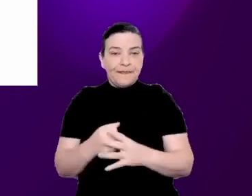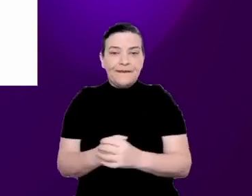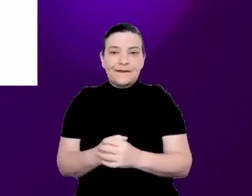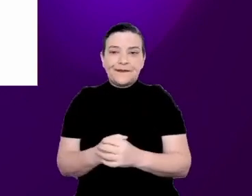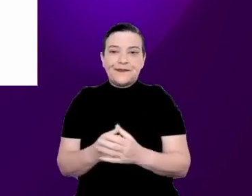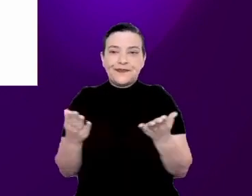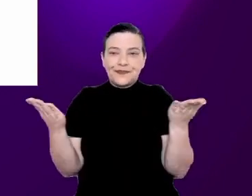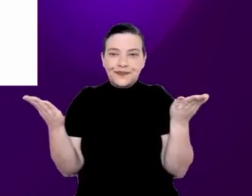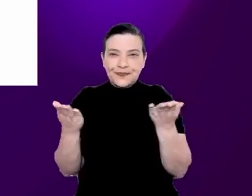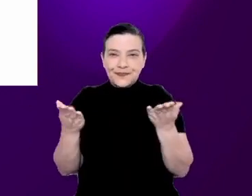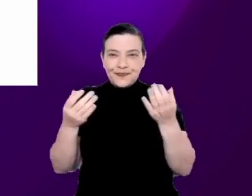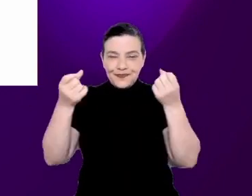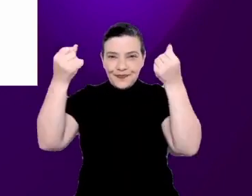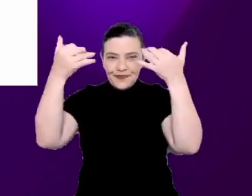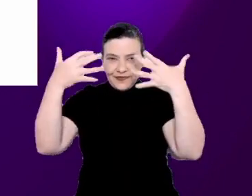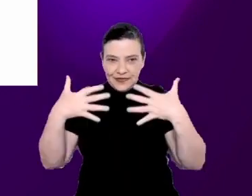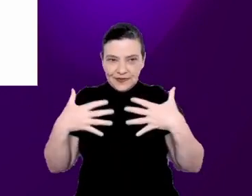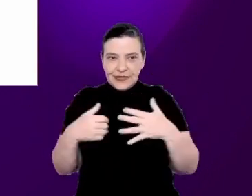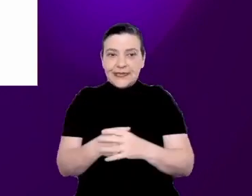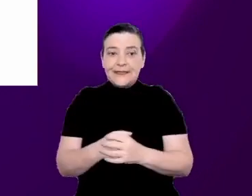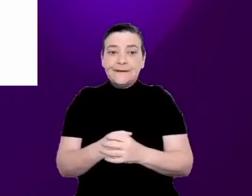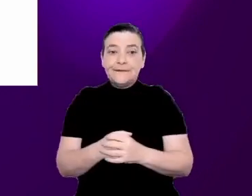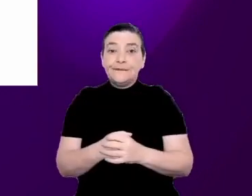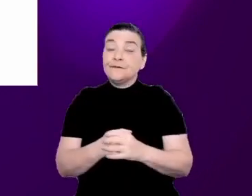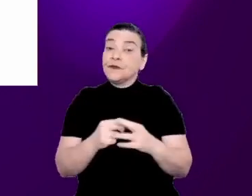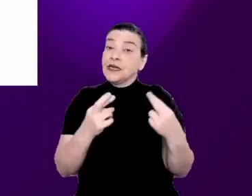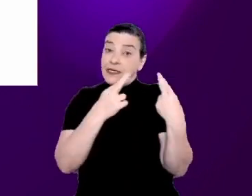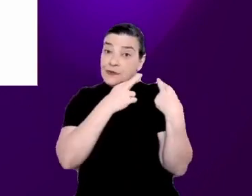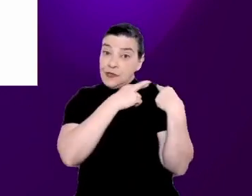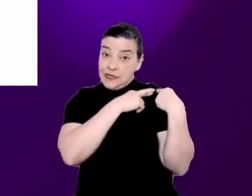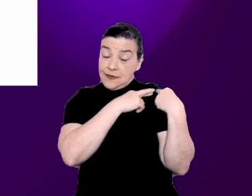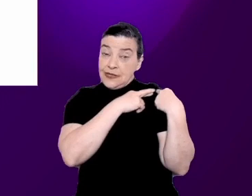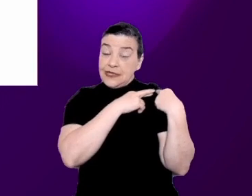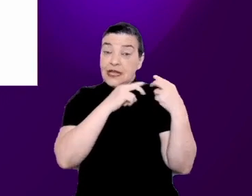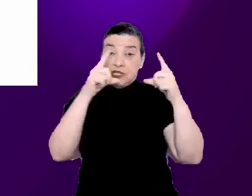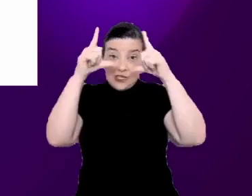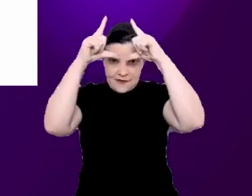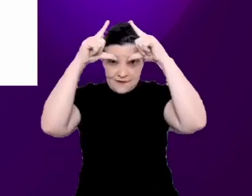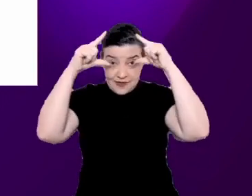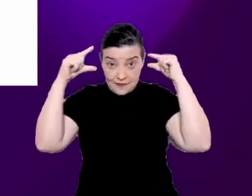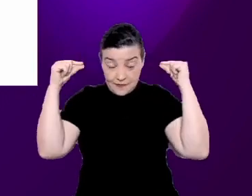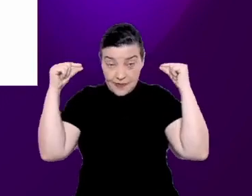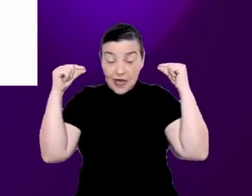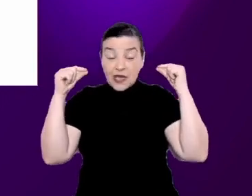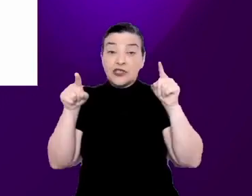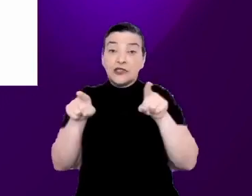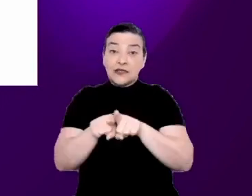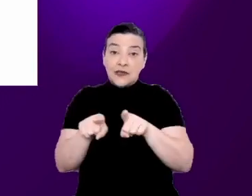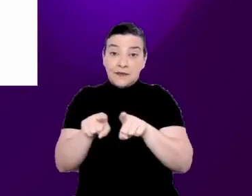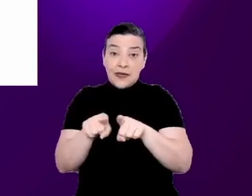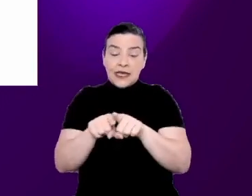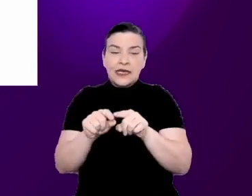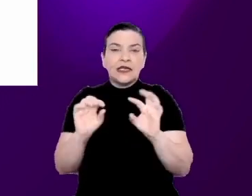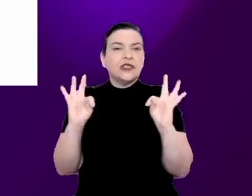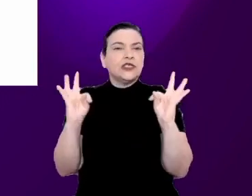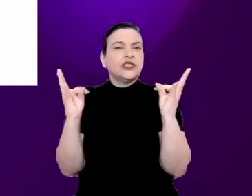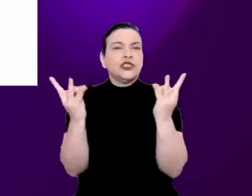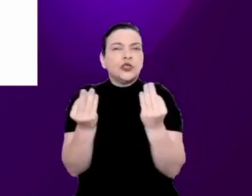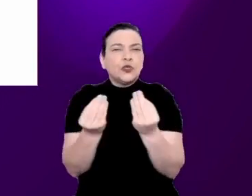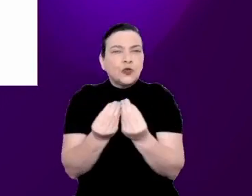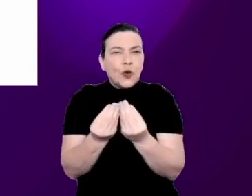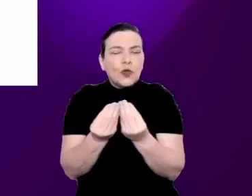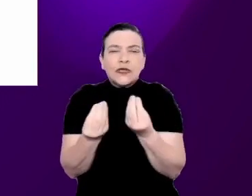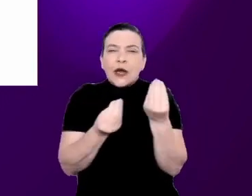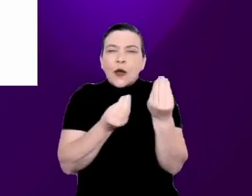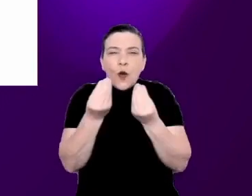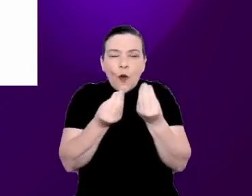agora eu vou falar um pouquinho do papel da enfermagem na liderança de toda essa